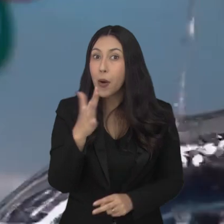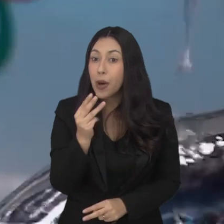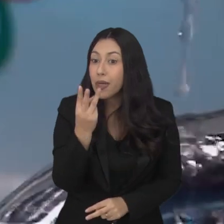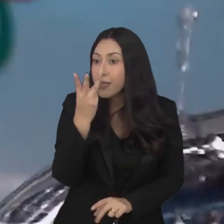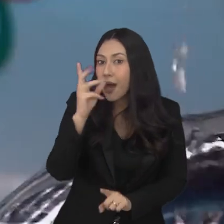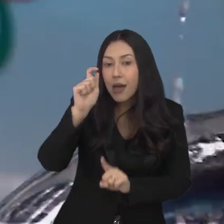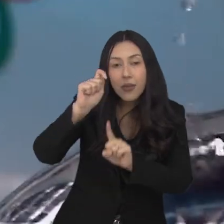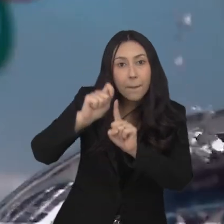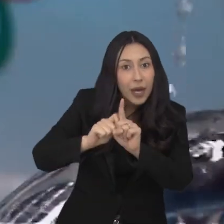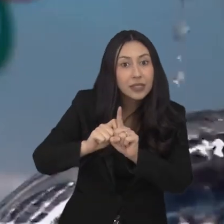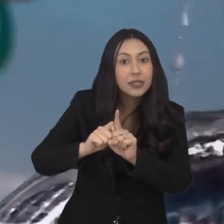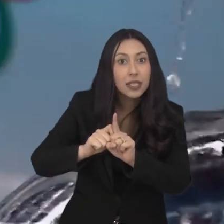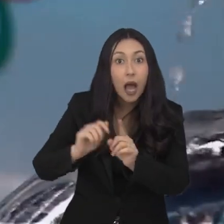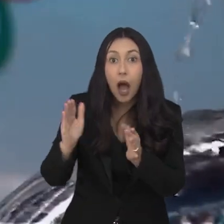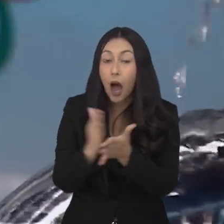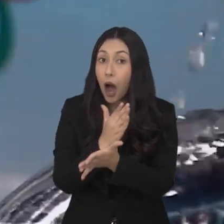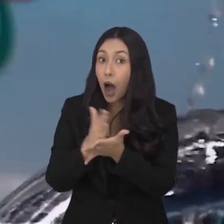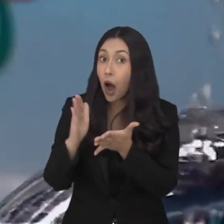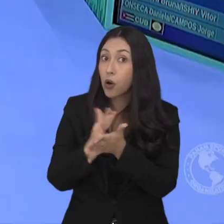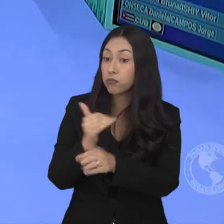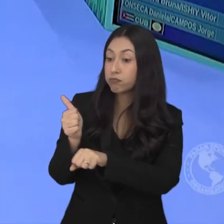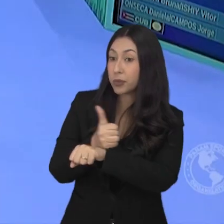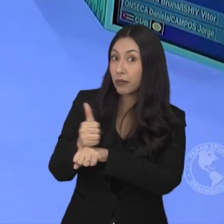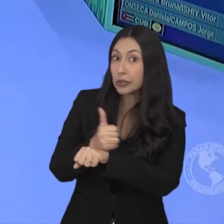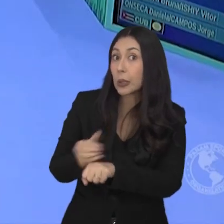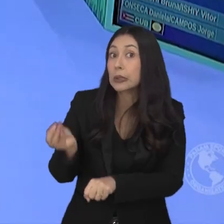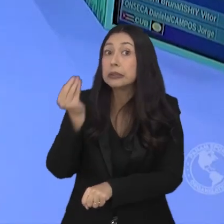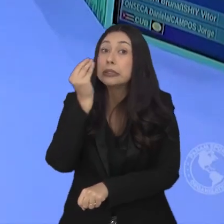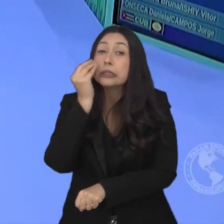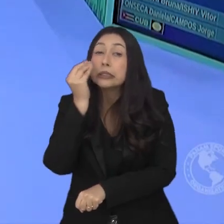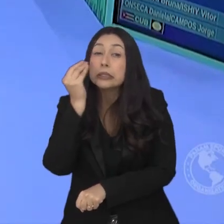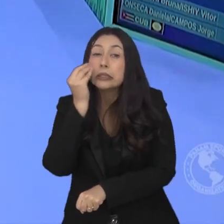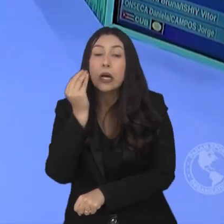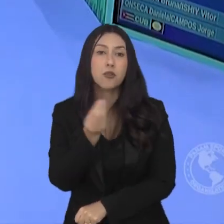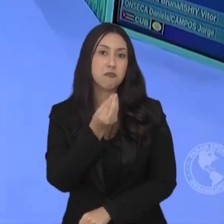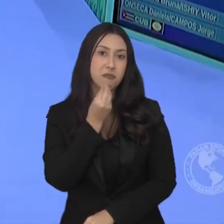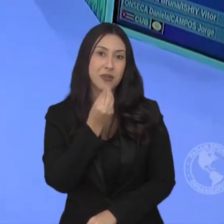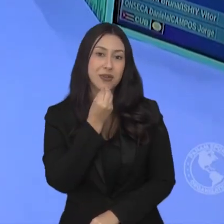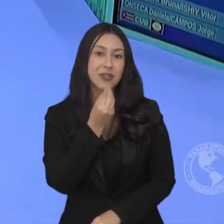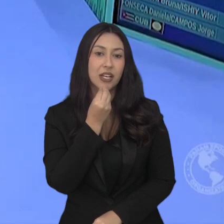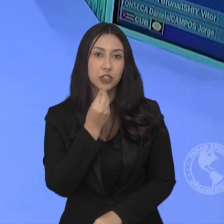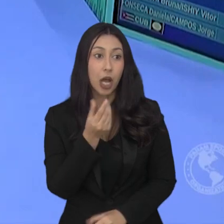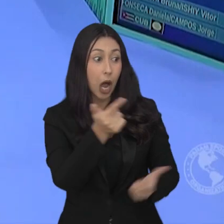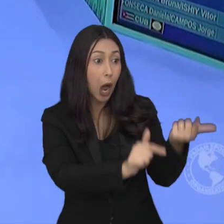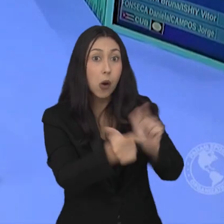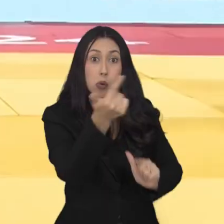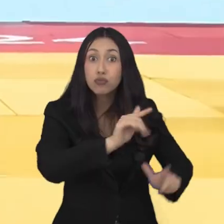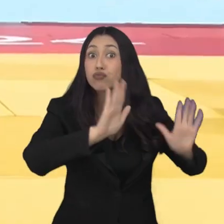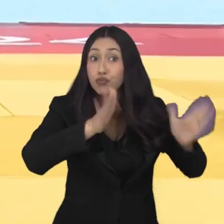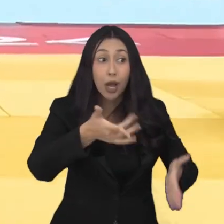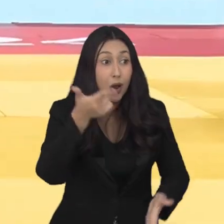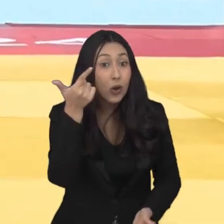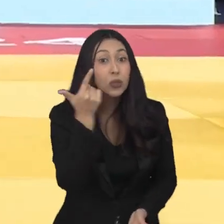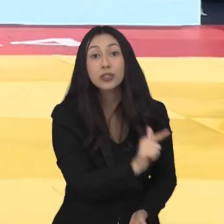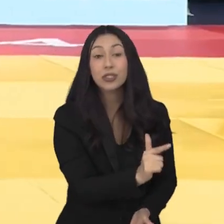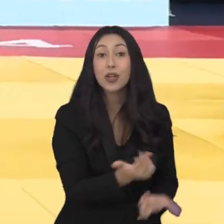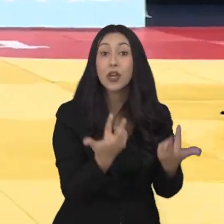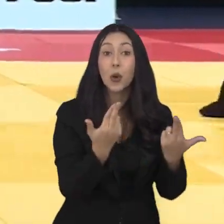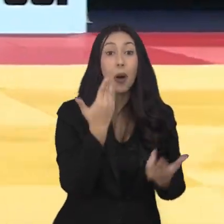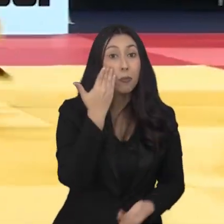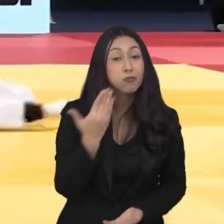E a menos de 3 meses da abertura oficial, alguns atletas ainda estão na disputa pelas vagas. Outros já